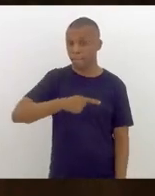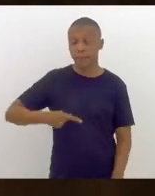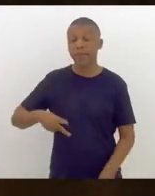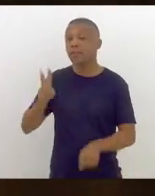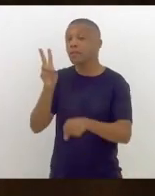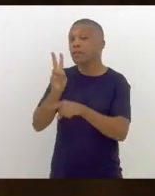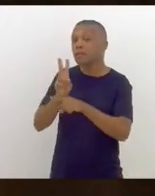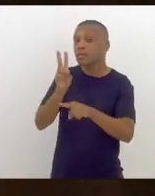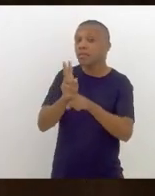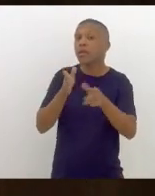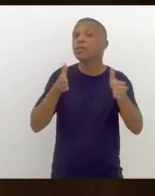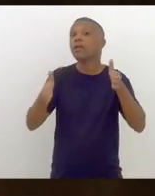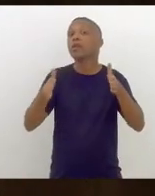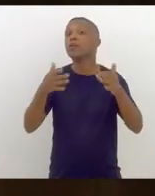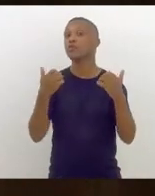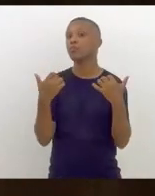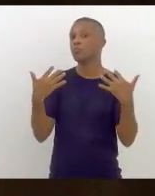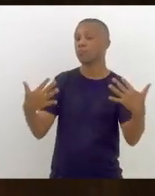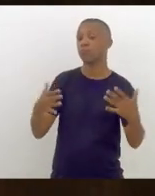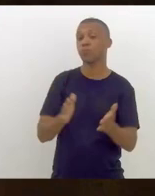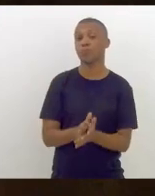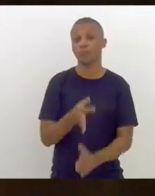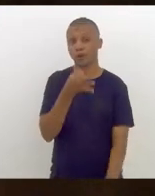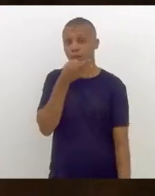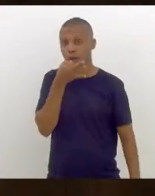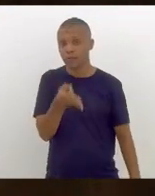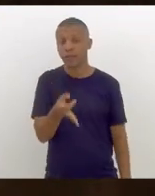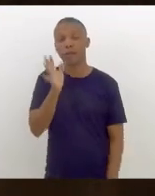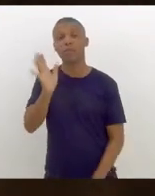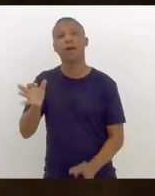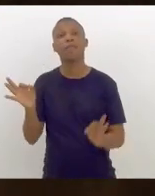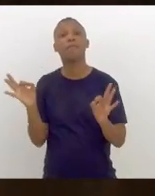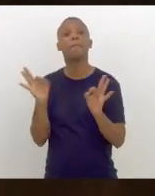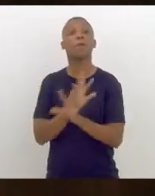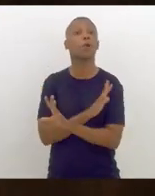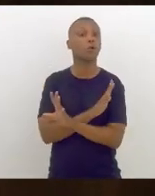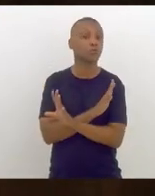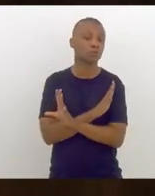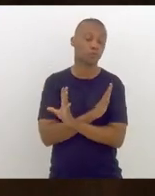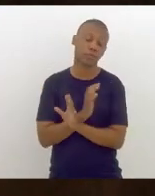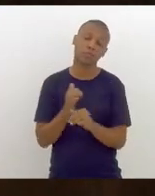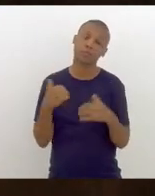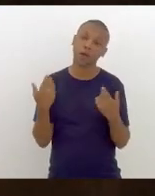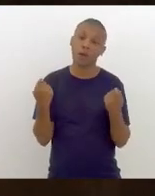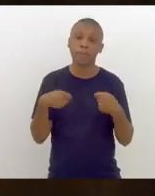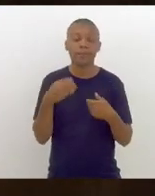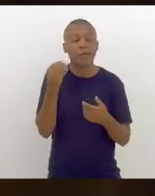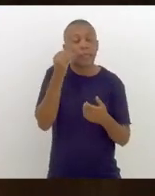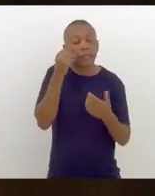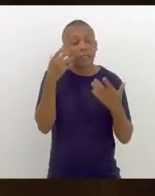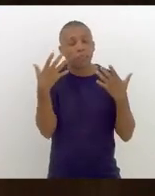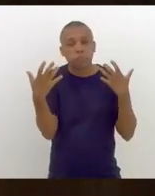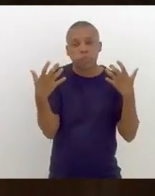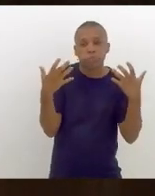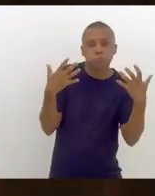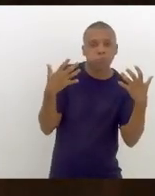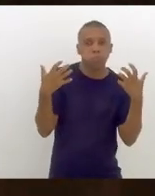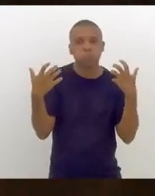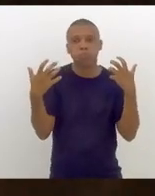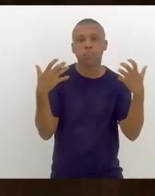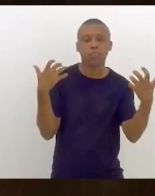aqui no plenário o parecer vem pronto então eu tenho que ver se não fico muito